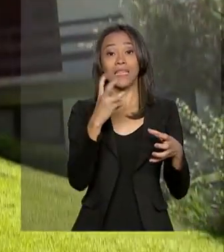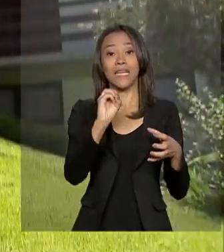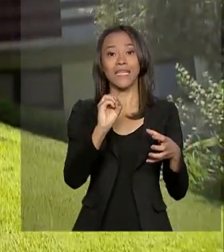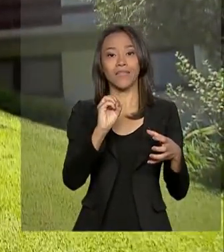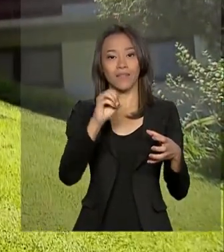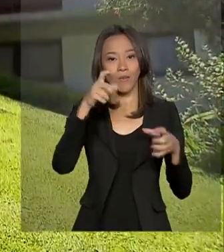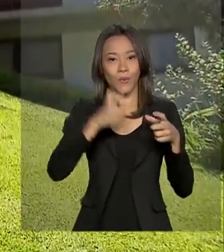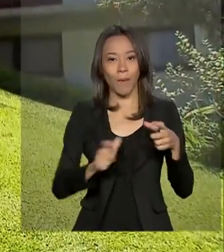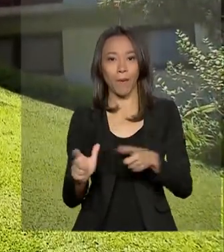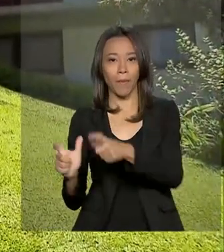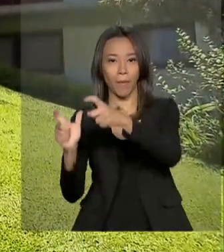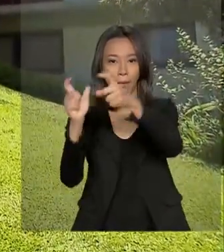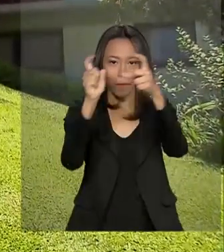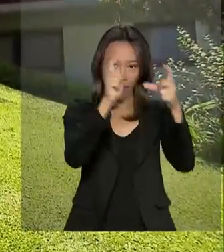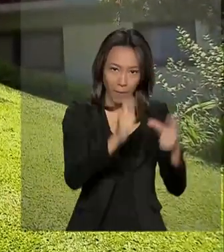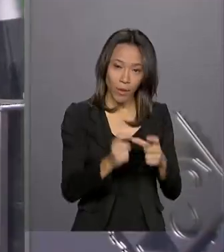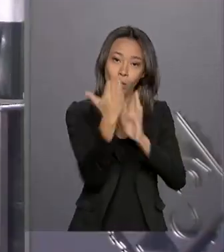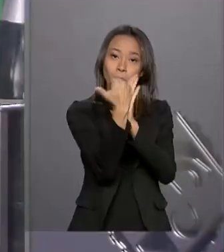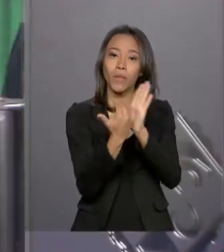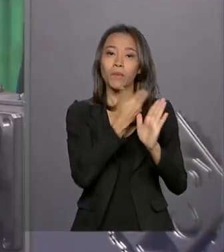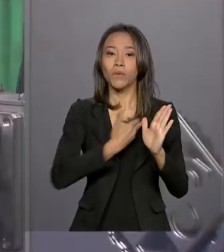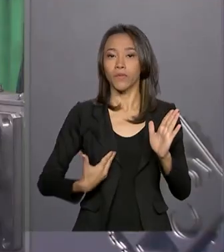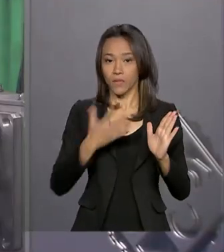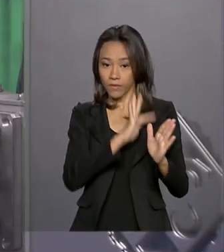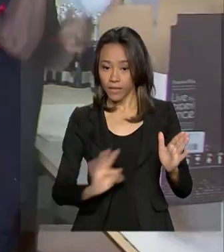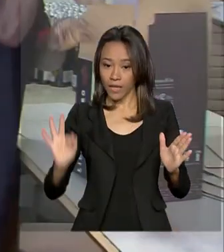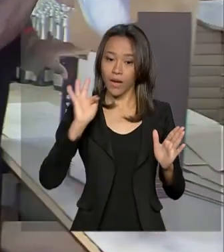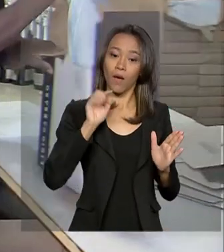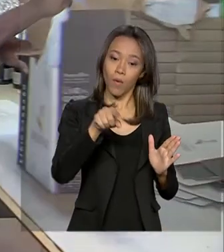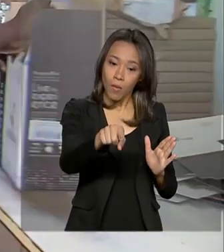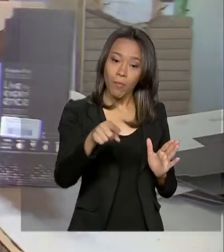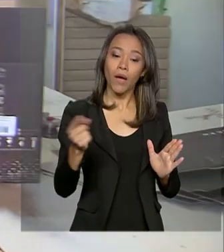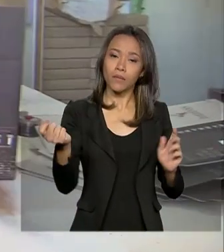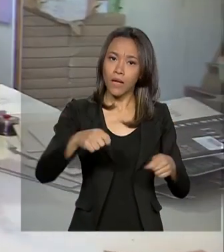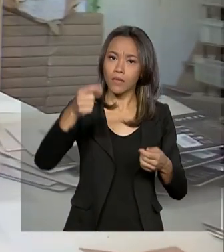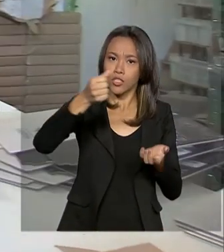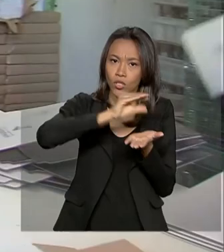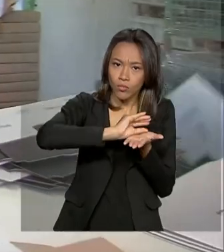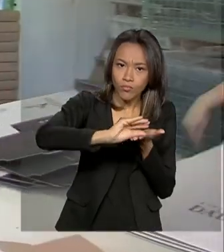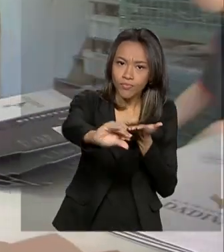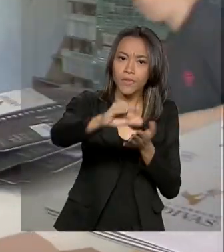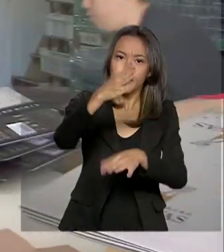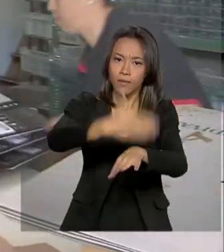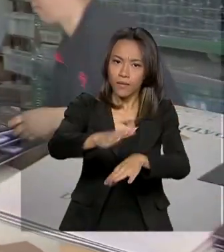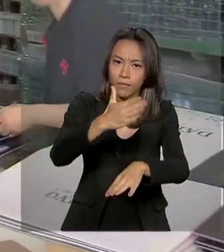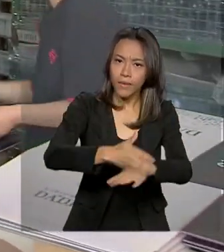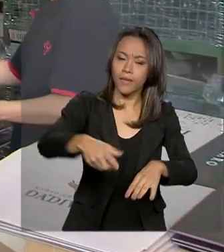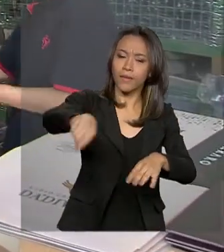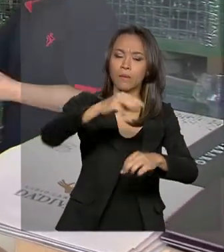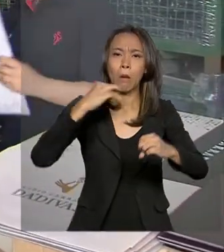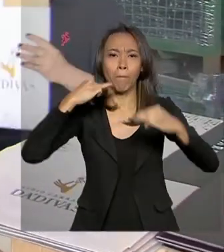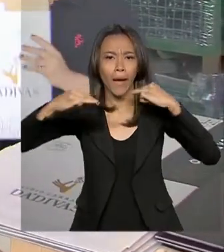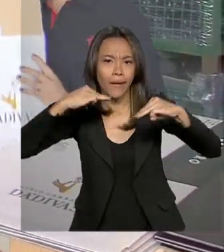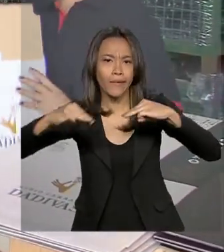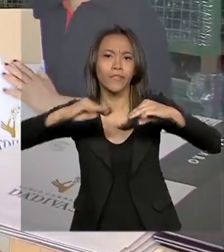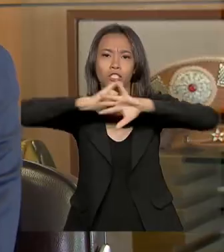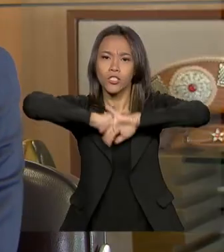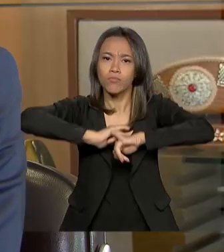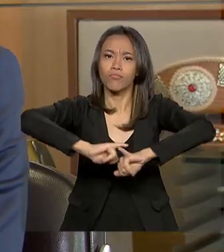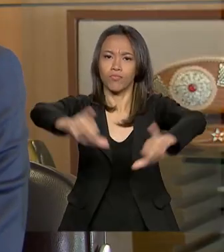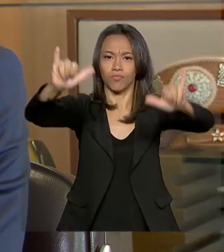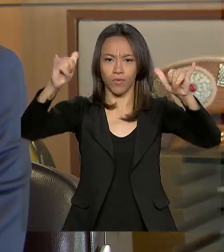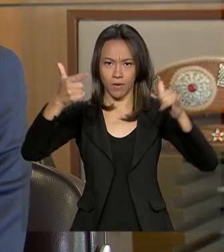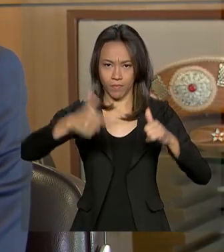Investe Turismo do governo federal. Possibilidade de ganhar investimentos em qualificação e marketing e aumentar as vendas.